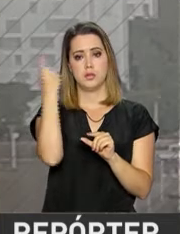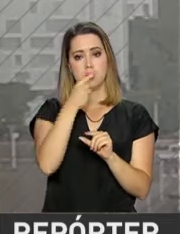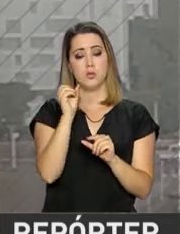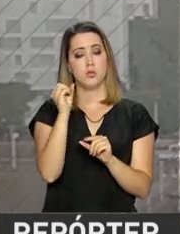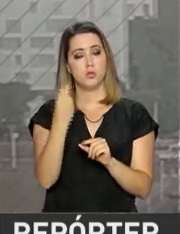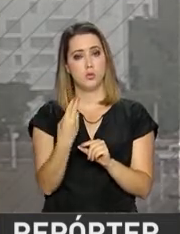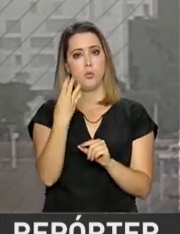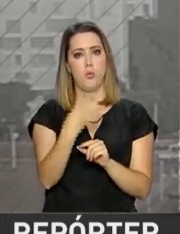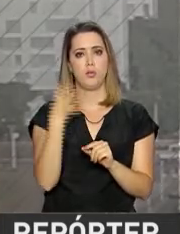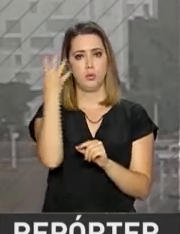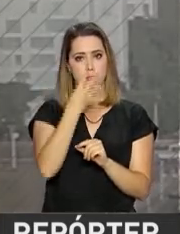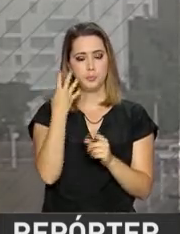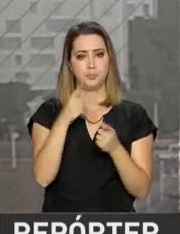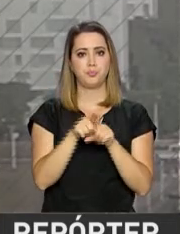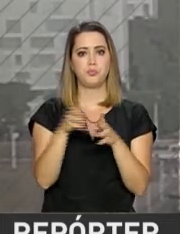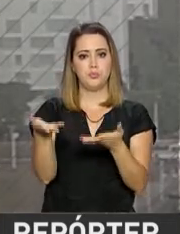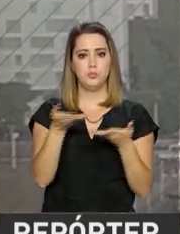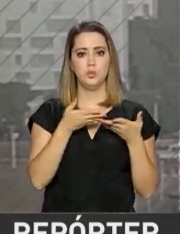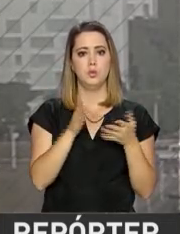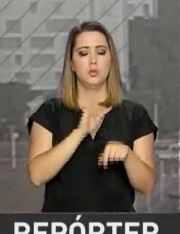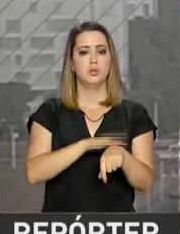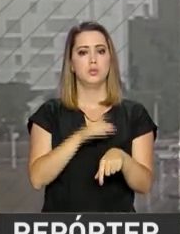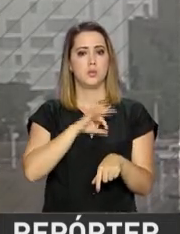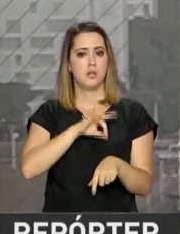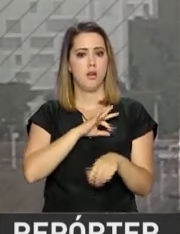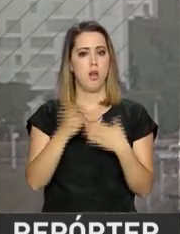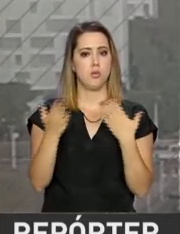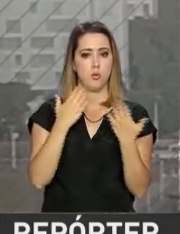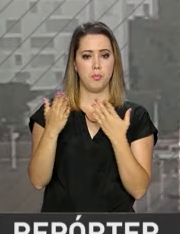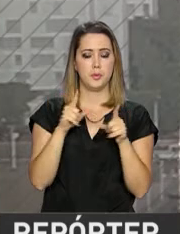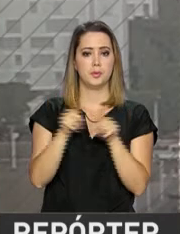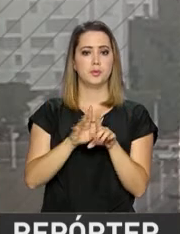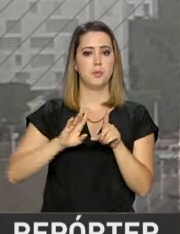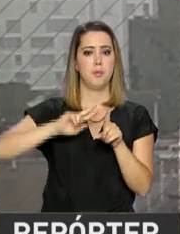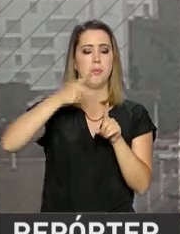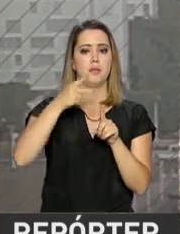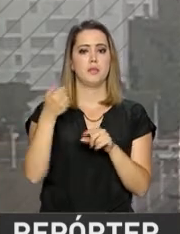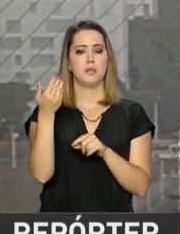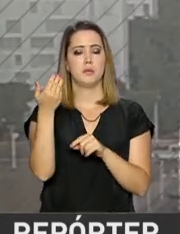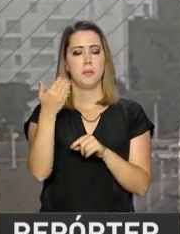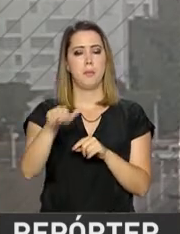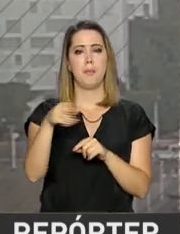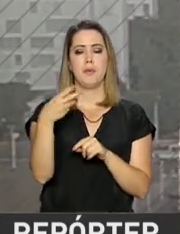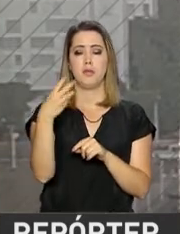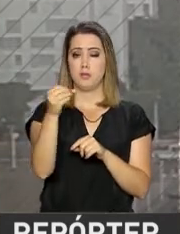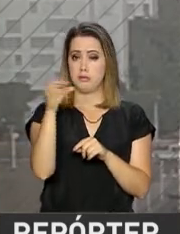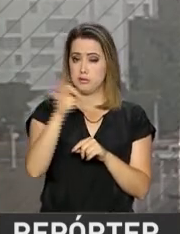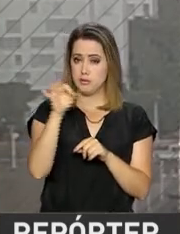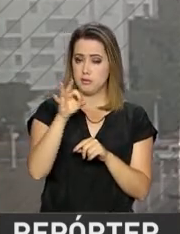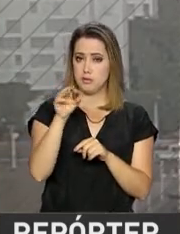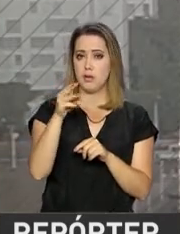ou quatro horas diárias e receberão salário proporcional mas o equivalente a meia hora de trabalho como prêmio pela adesão